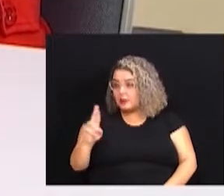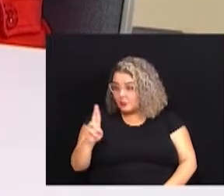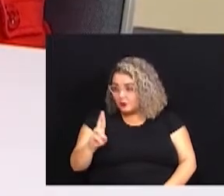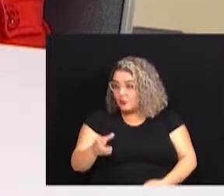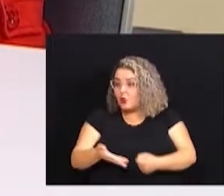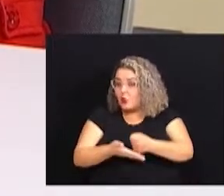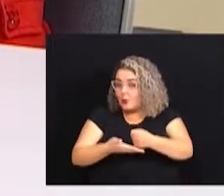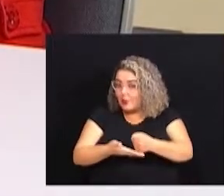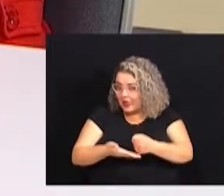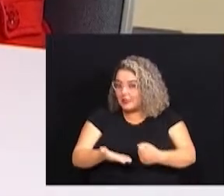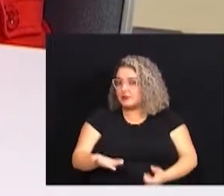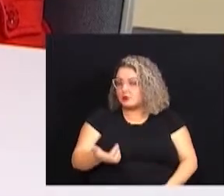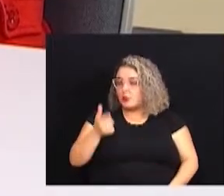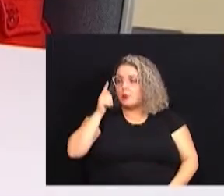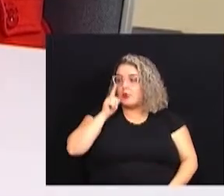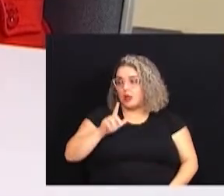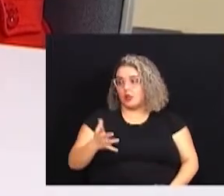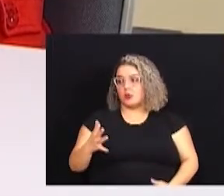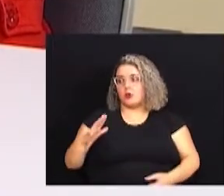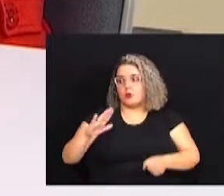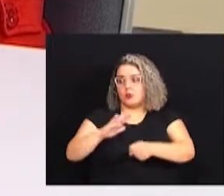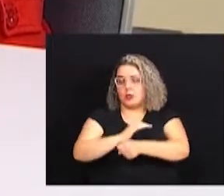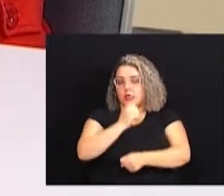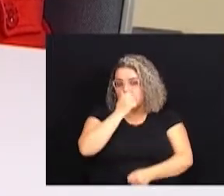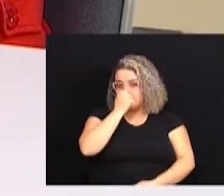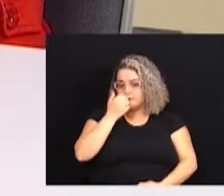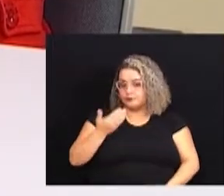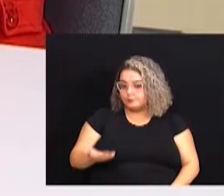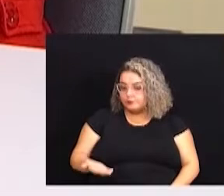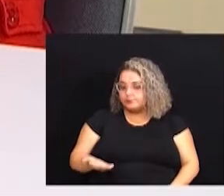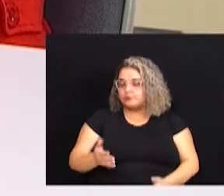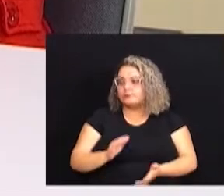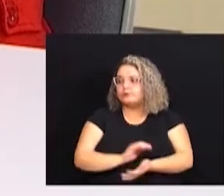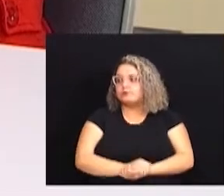R$548, o valor mínimo para você completar esse álbum aqui.